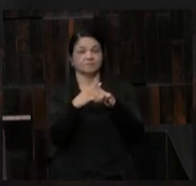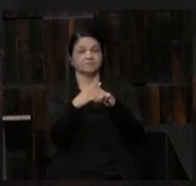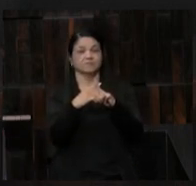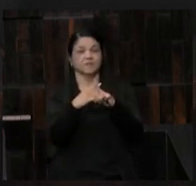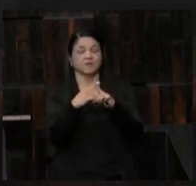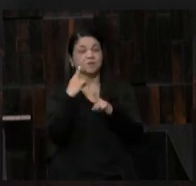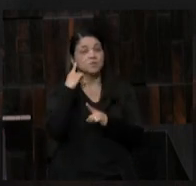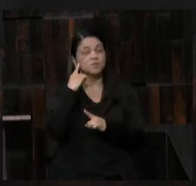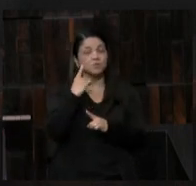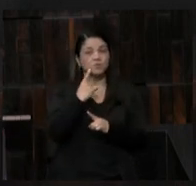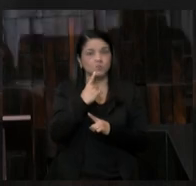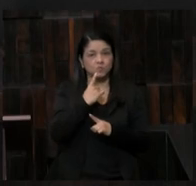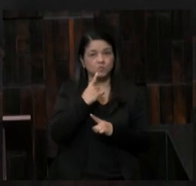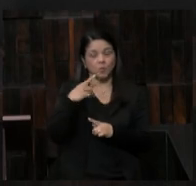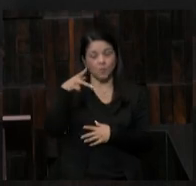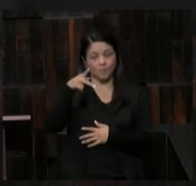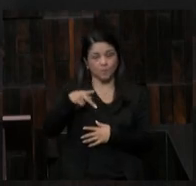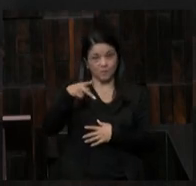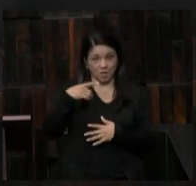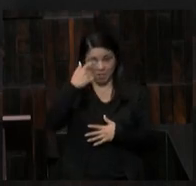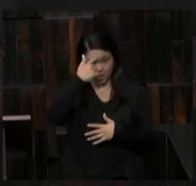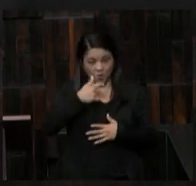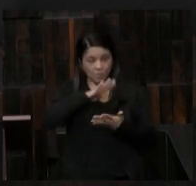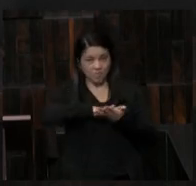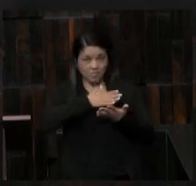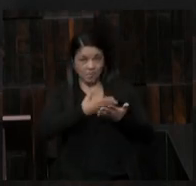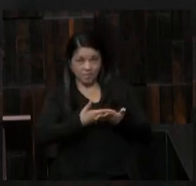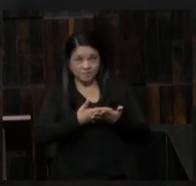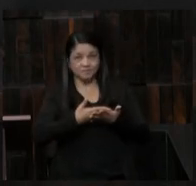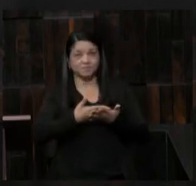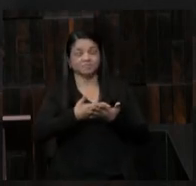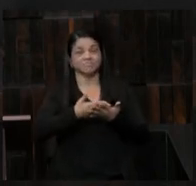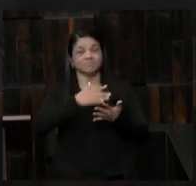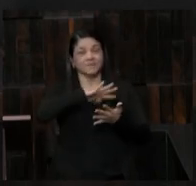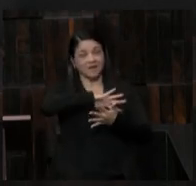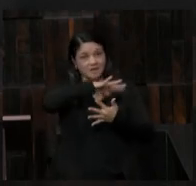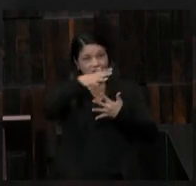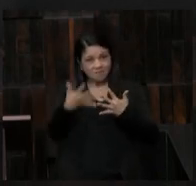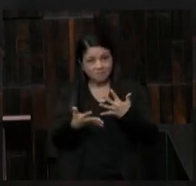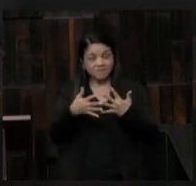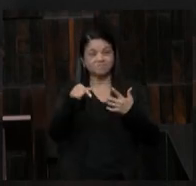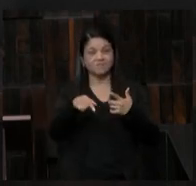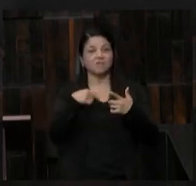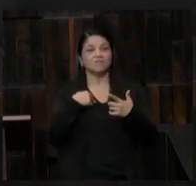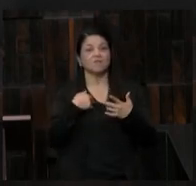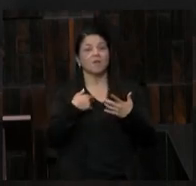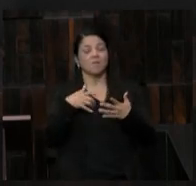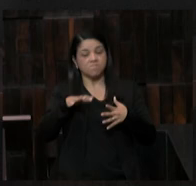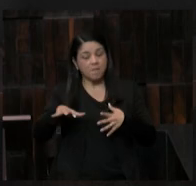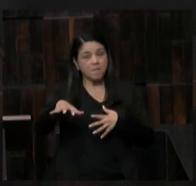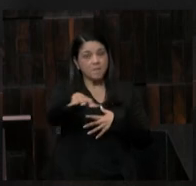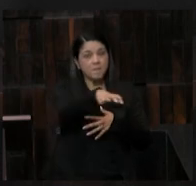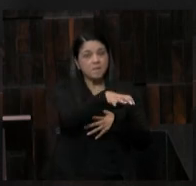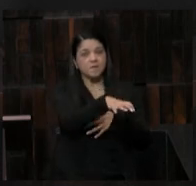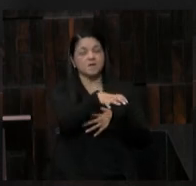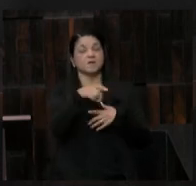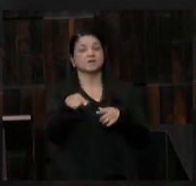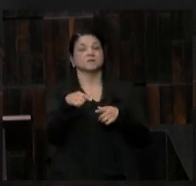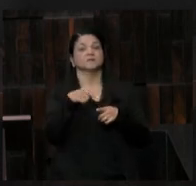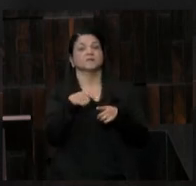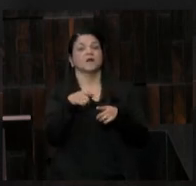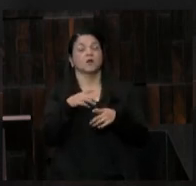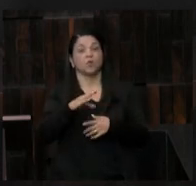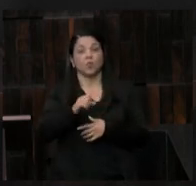surdo. Eu sou intérprete em Libras. E estamos tentando, buscando um pouco esse espaço. Na Cúria Metropolitana, temos um